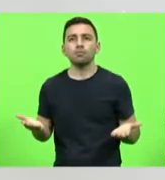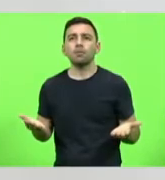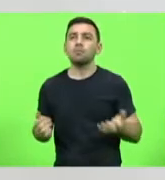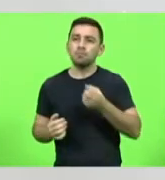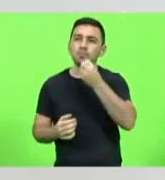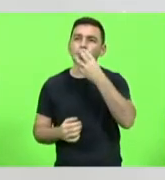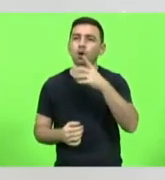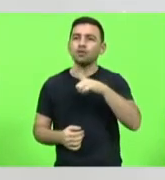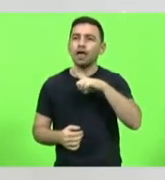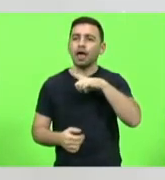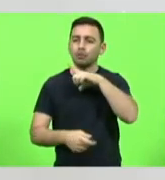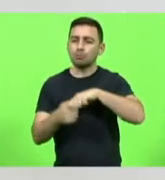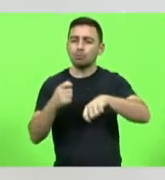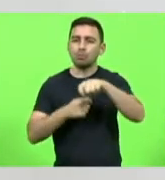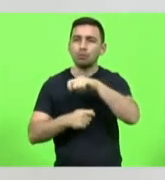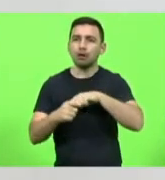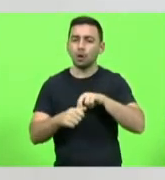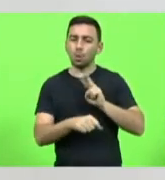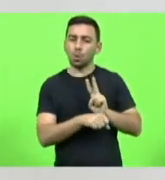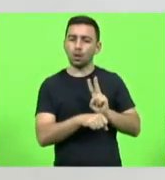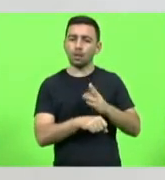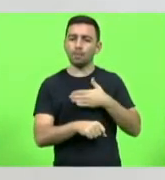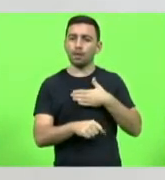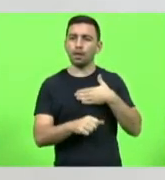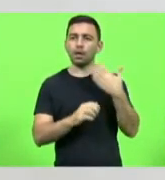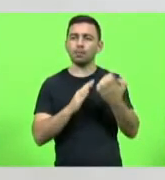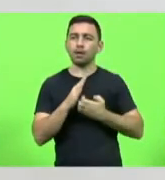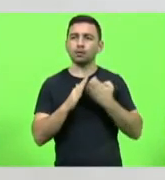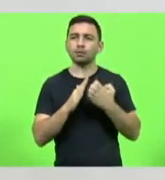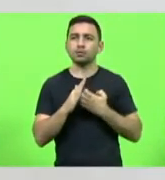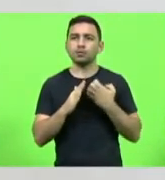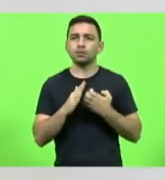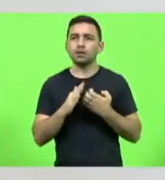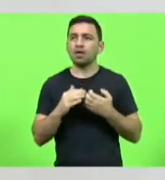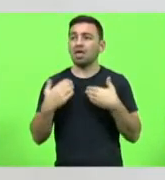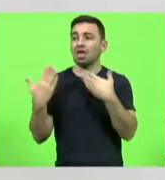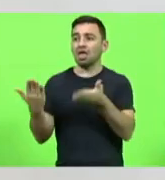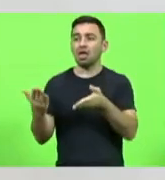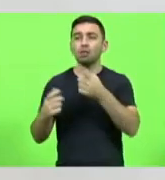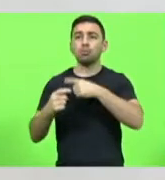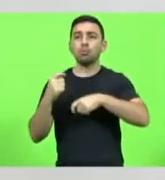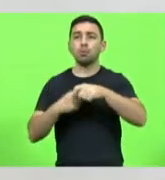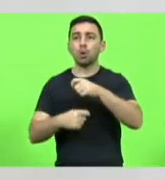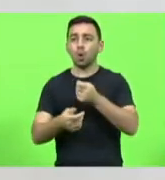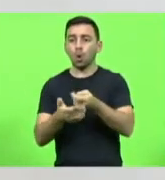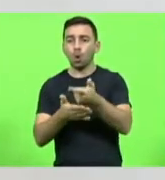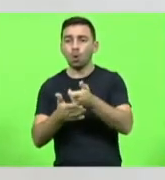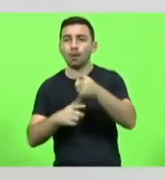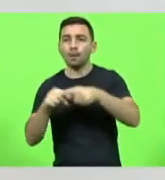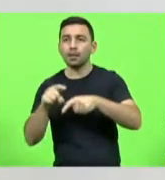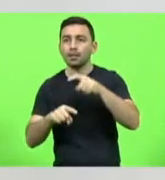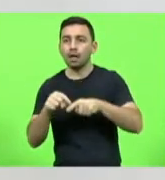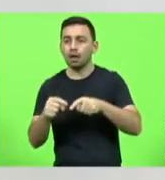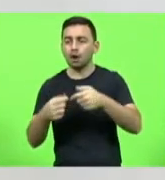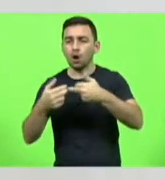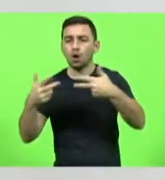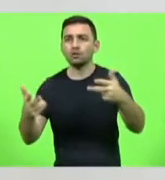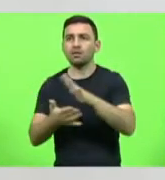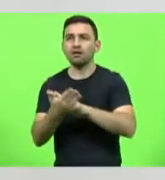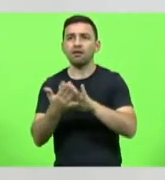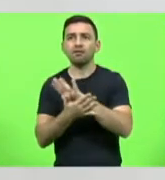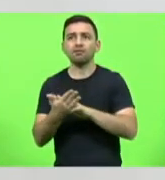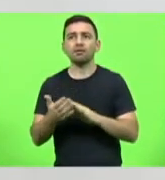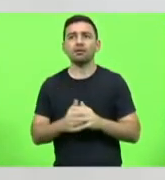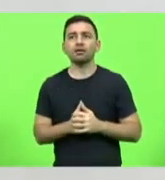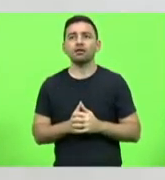tenho um administrador que toma conta da minha empresa. Esse administrador, ele não se preocupou em comprar insumos, matéria-prima, absolutamente nada. Então, somente